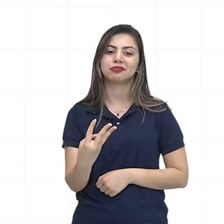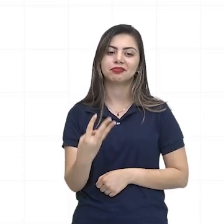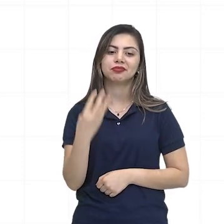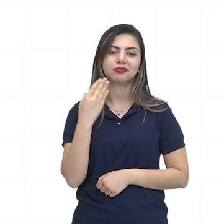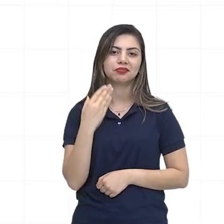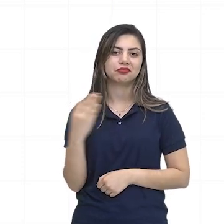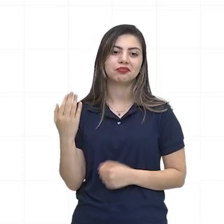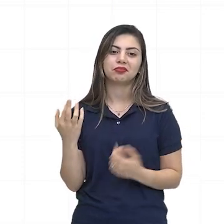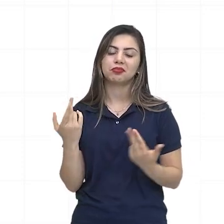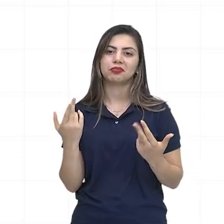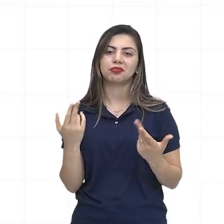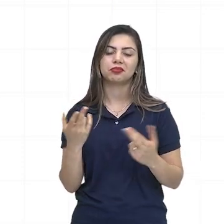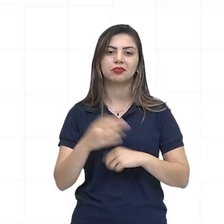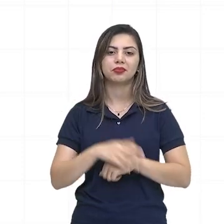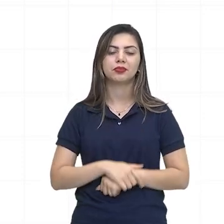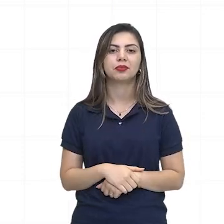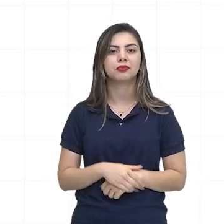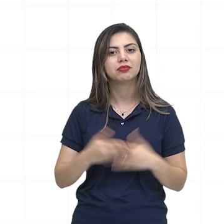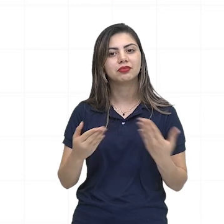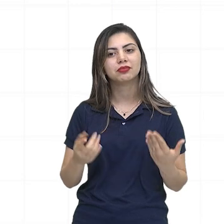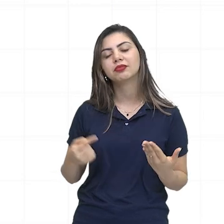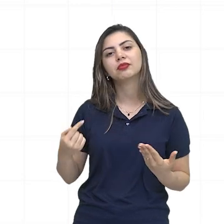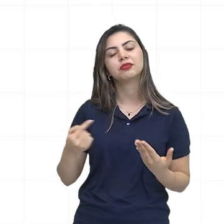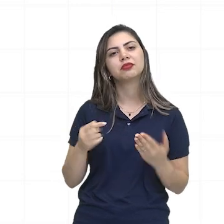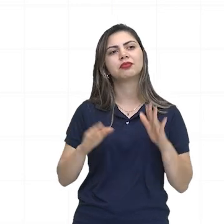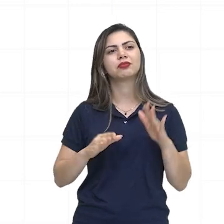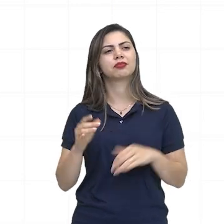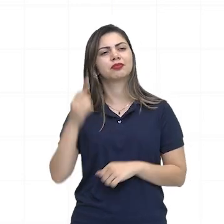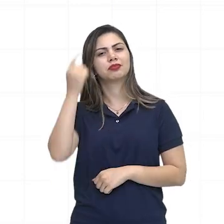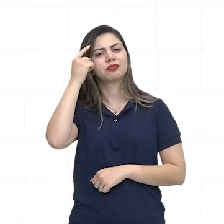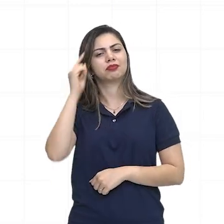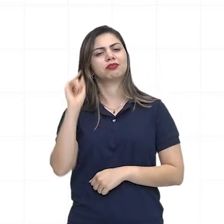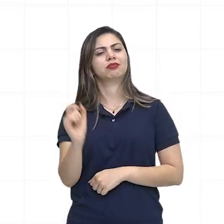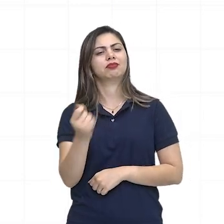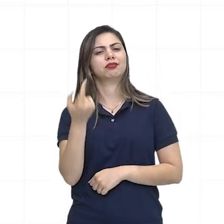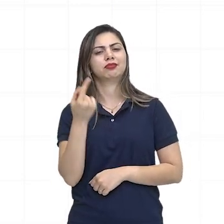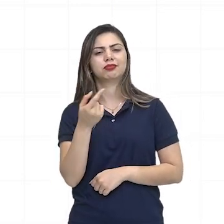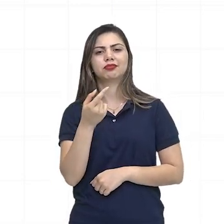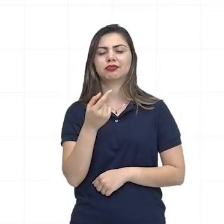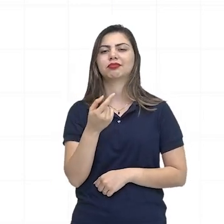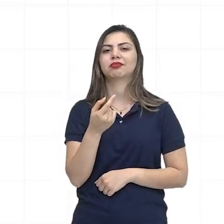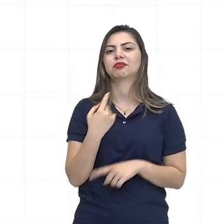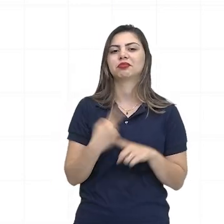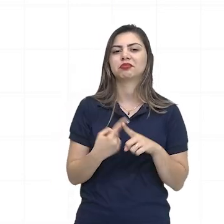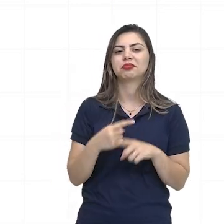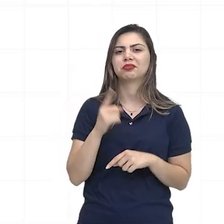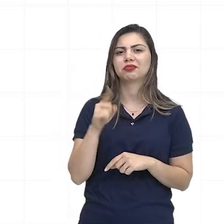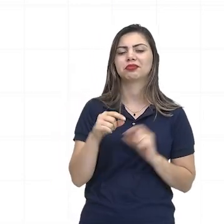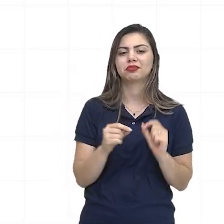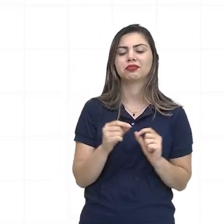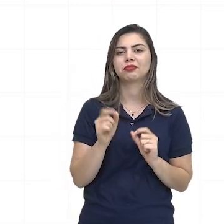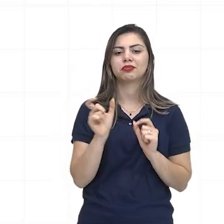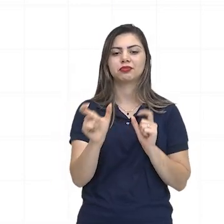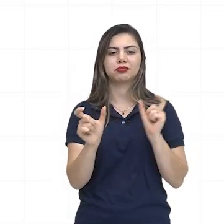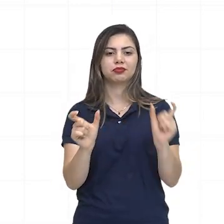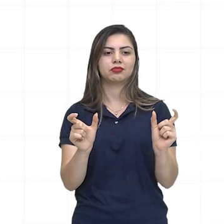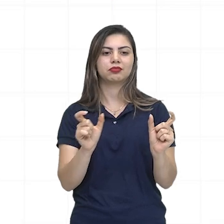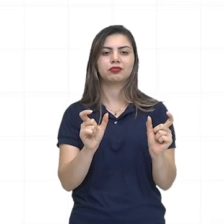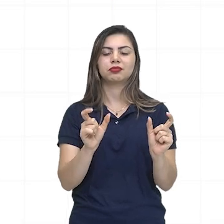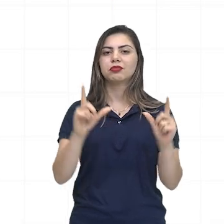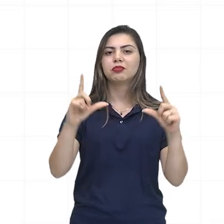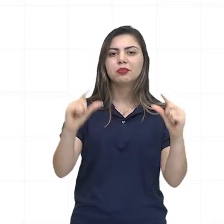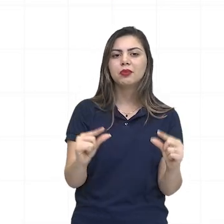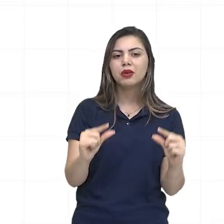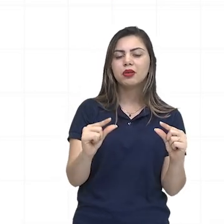quanto? É igual a 3. Então, a gente pode até se assustar, né? Às vezes a gente vê um valor, dois valores, na verdade,